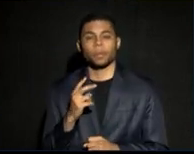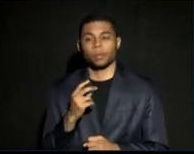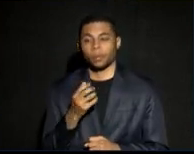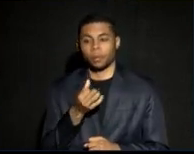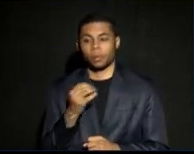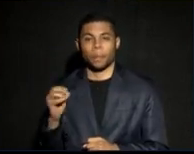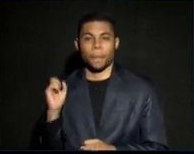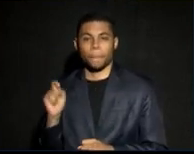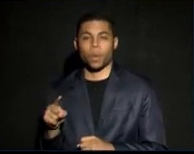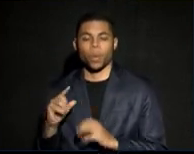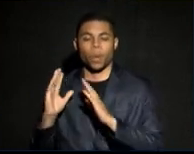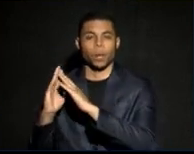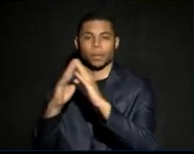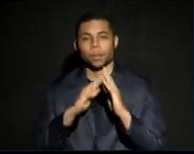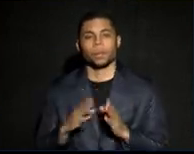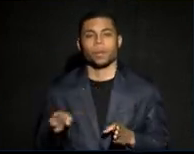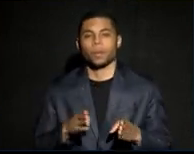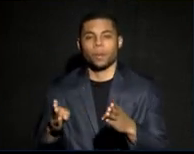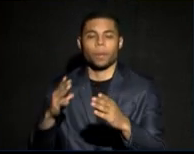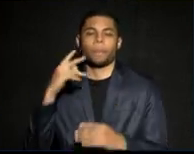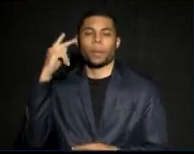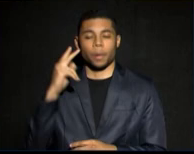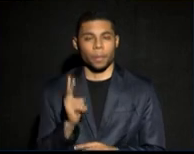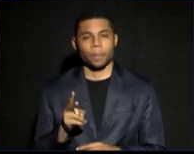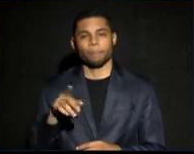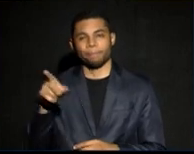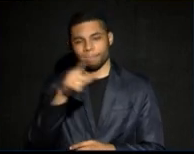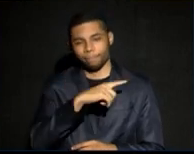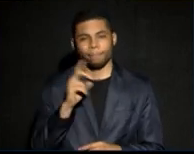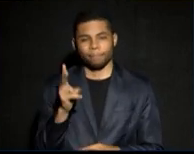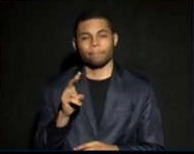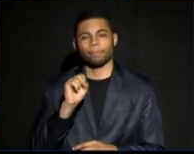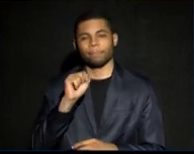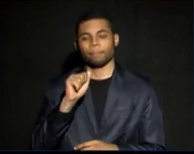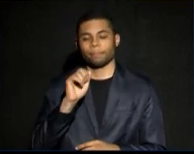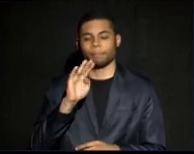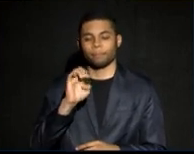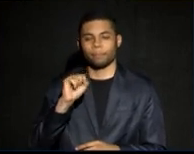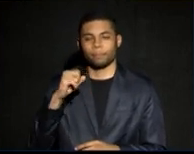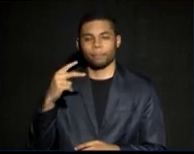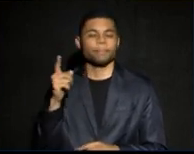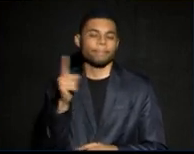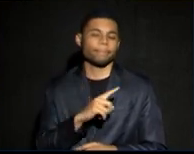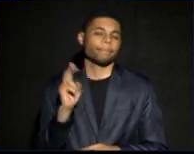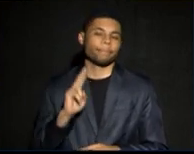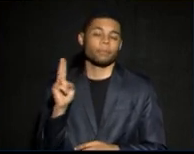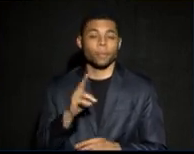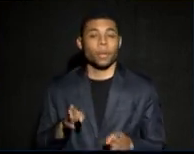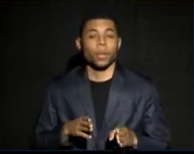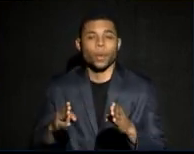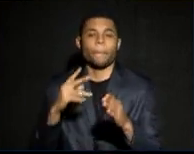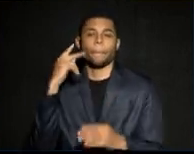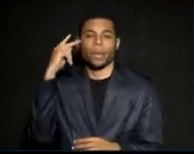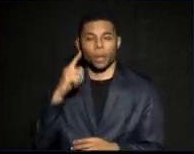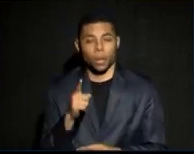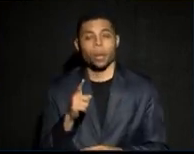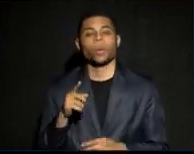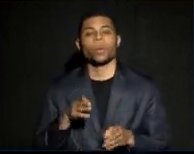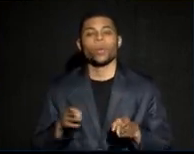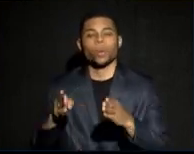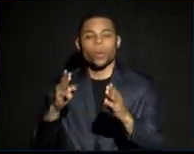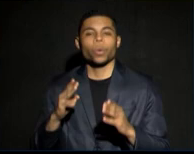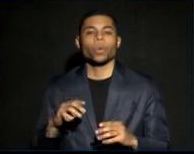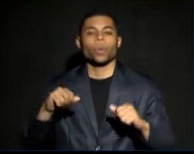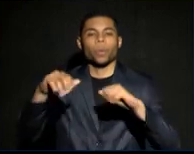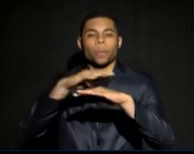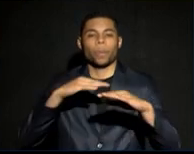residências na bacia do rio Pinheiros na rede da Sabesp que hoje são consumidores no rio Pinheiros hoje é considerado um rio Urbano